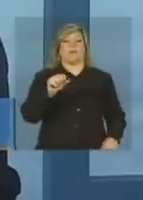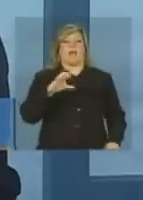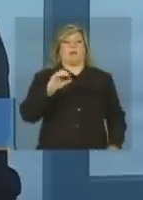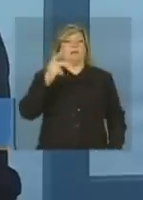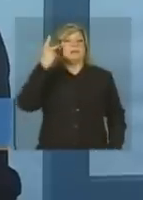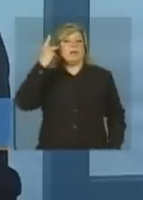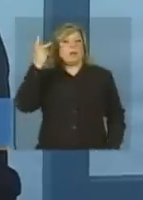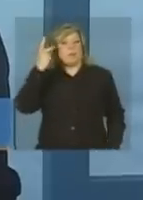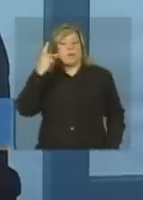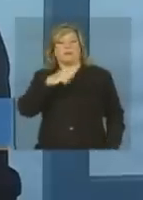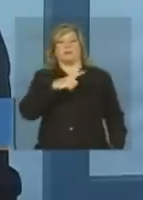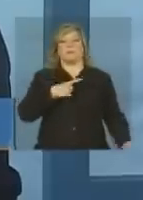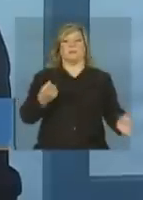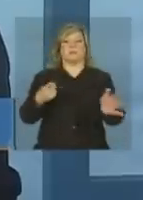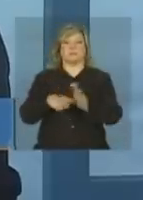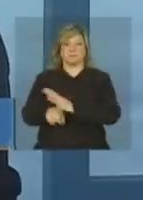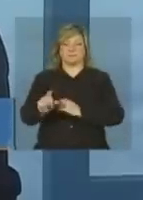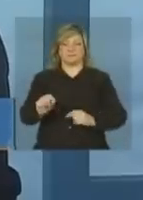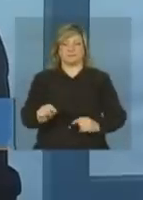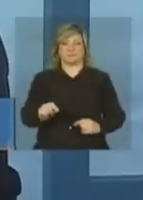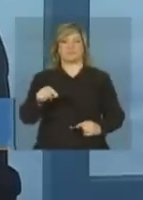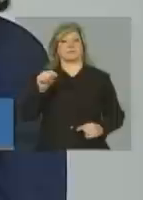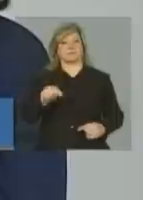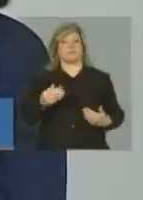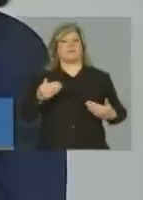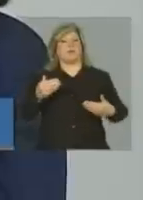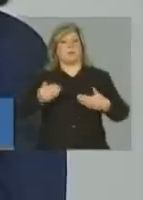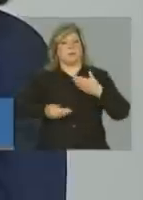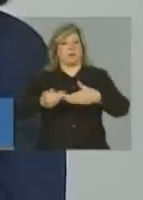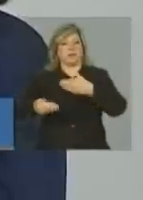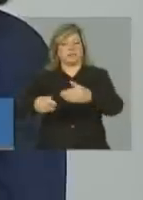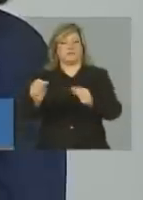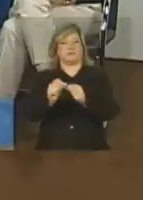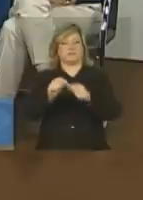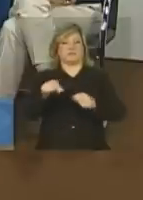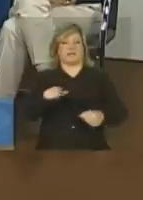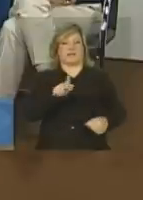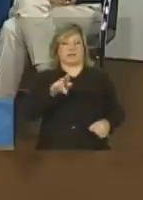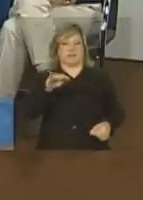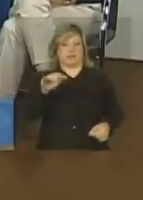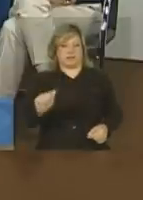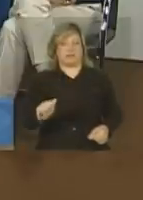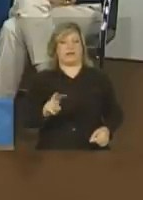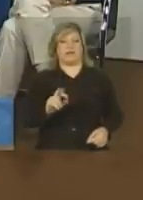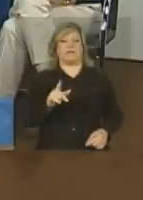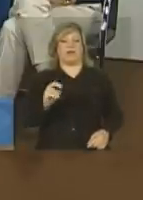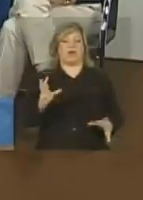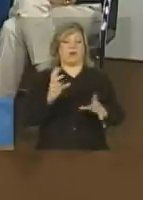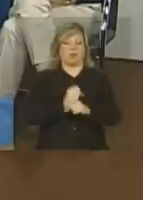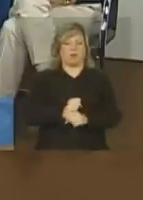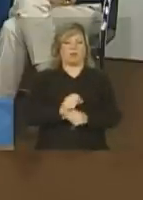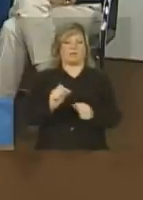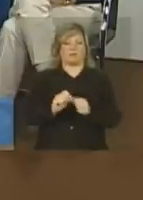Paulo, pergunta: o processo de emissão da guia para o ressarcimento de valores recebidos indevidamente é feito pelo